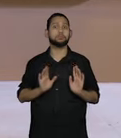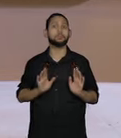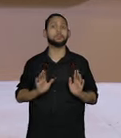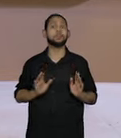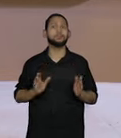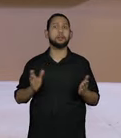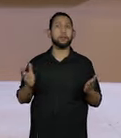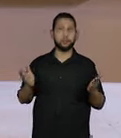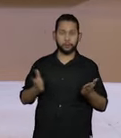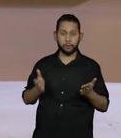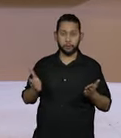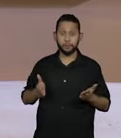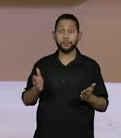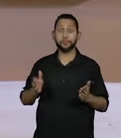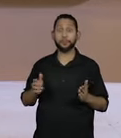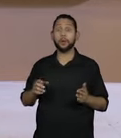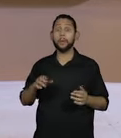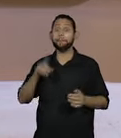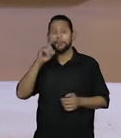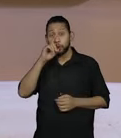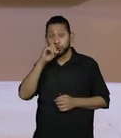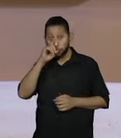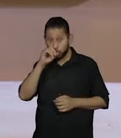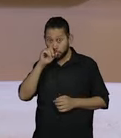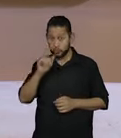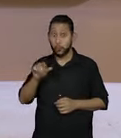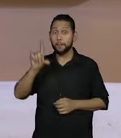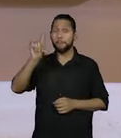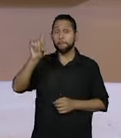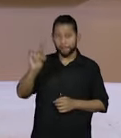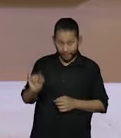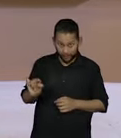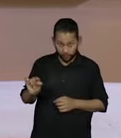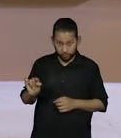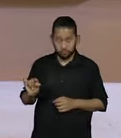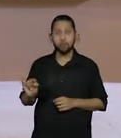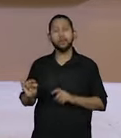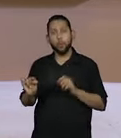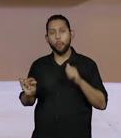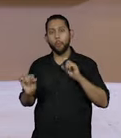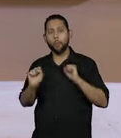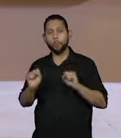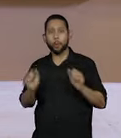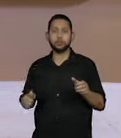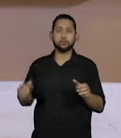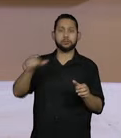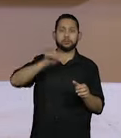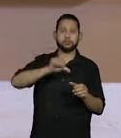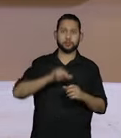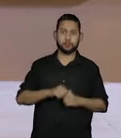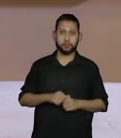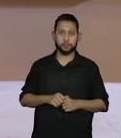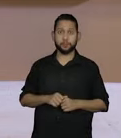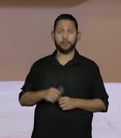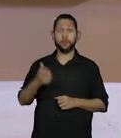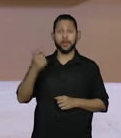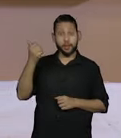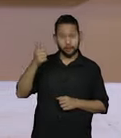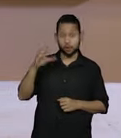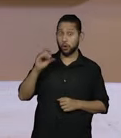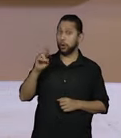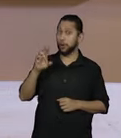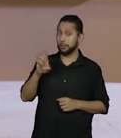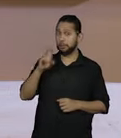transferir aquele que é menos perigoso. Então, a gente vai transferir o sulfato de